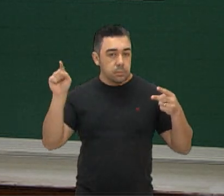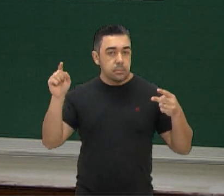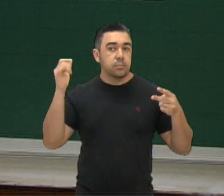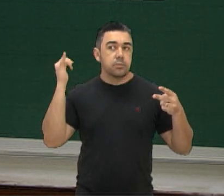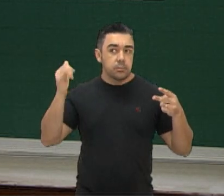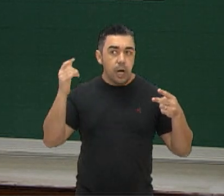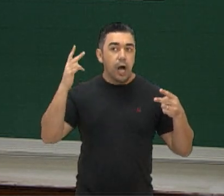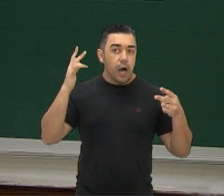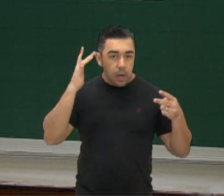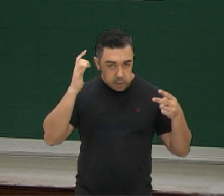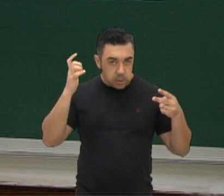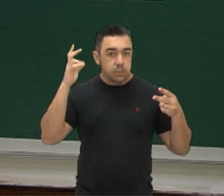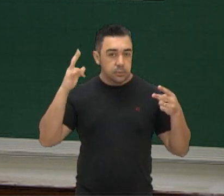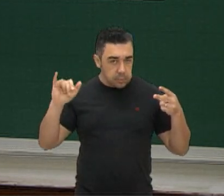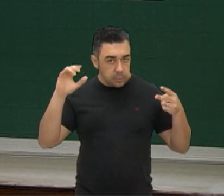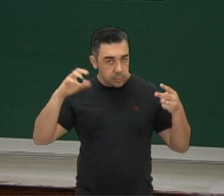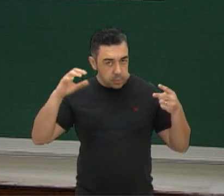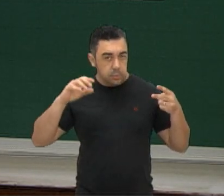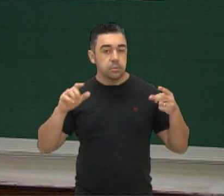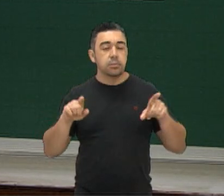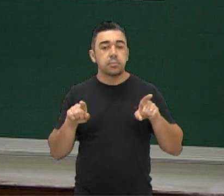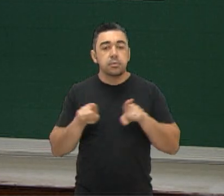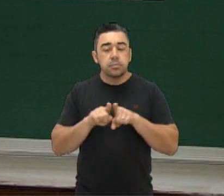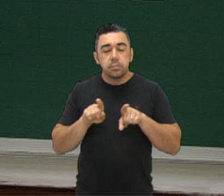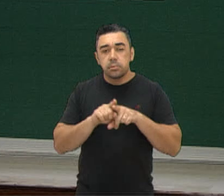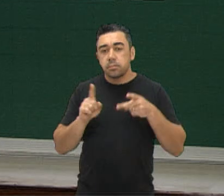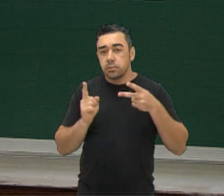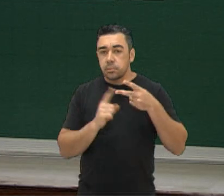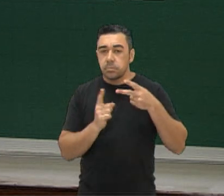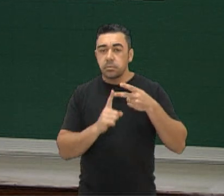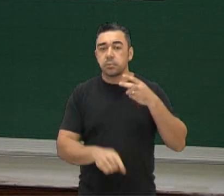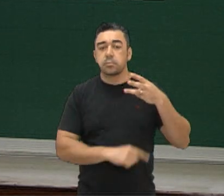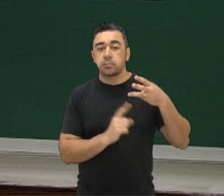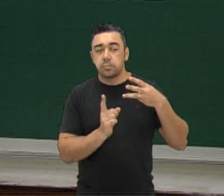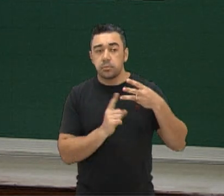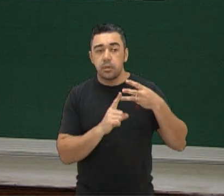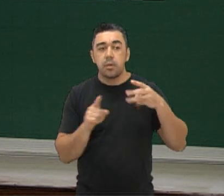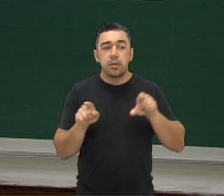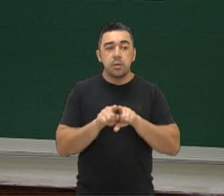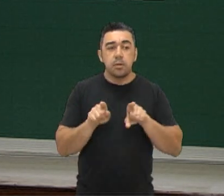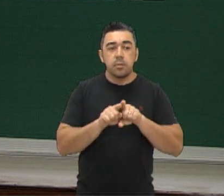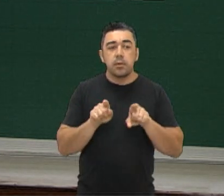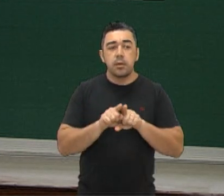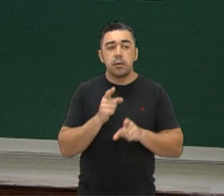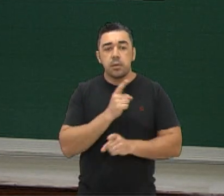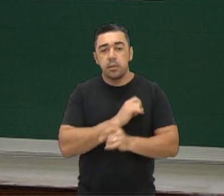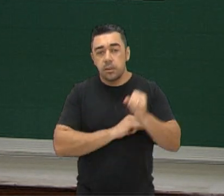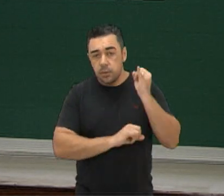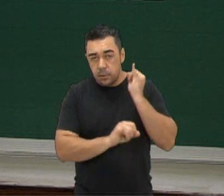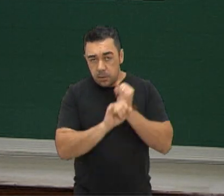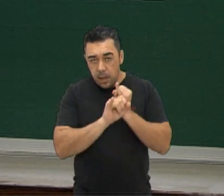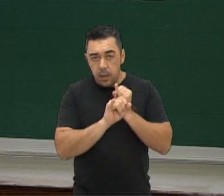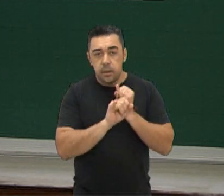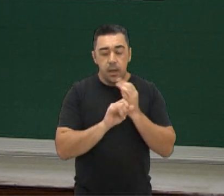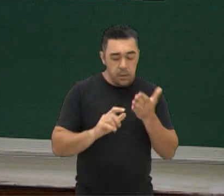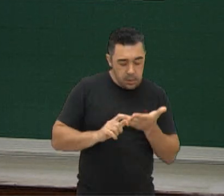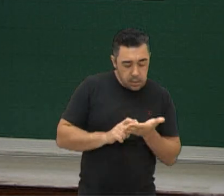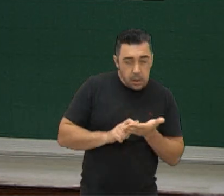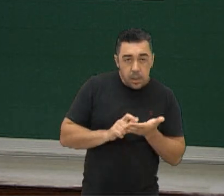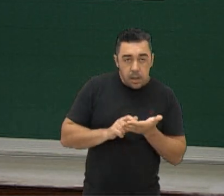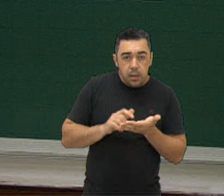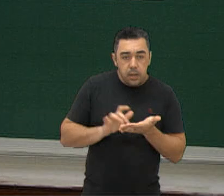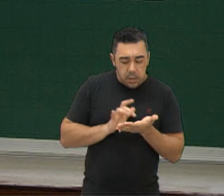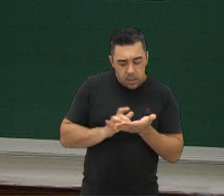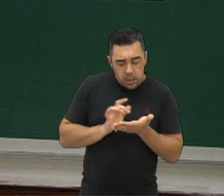previsões meteorológicas e também podemos fazer buscas em los ordenadores e em los móviles, né? Nós